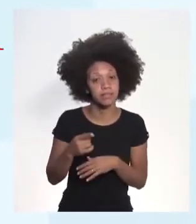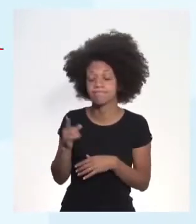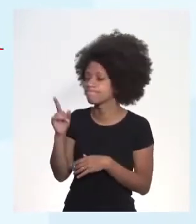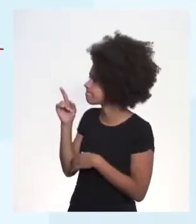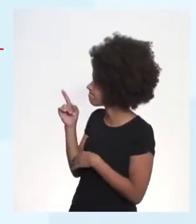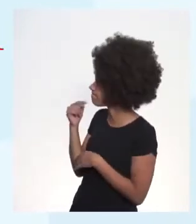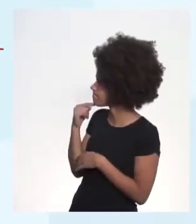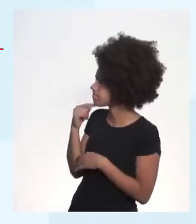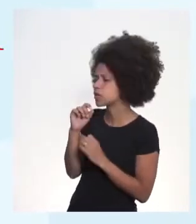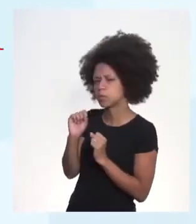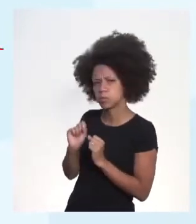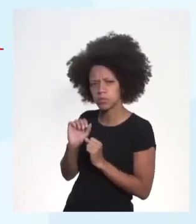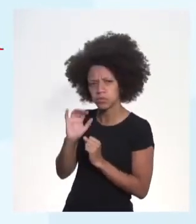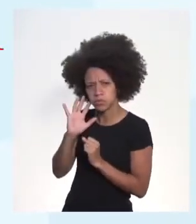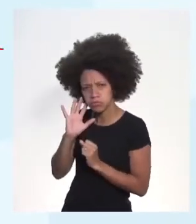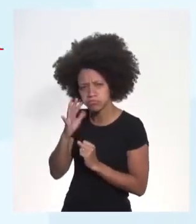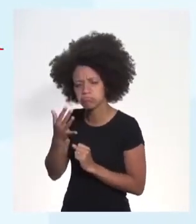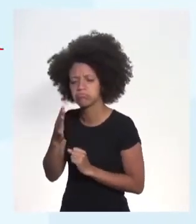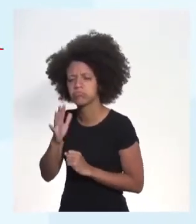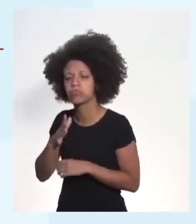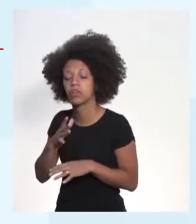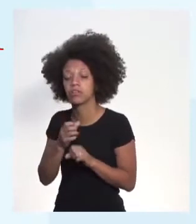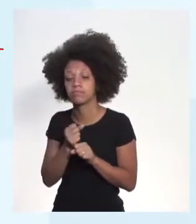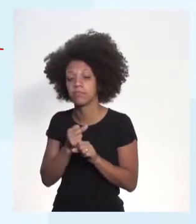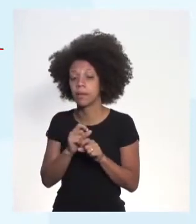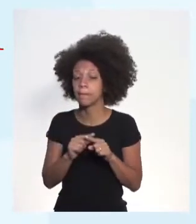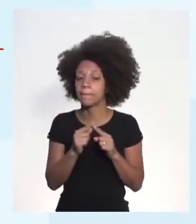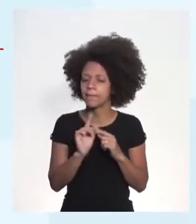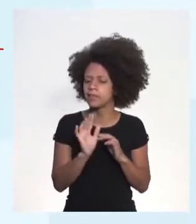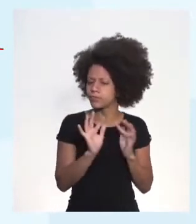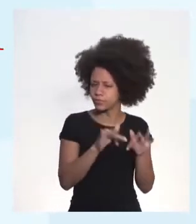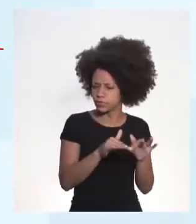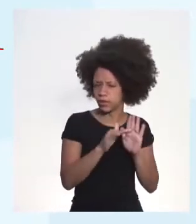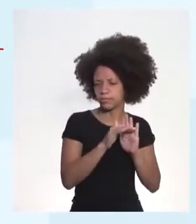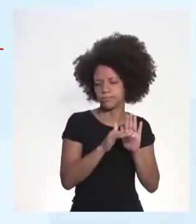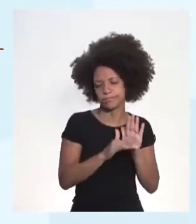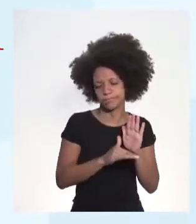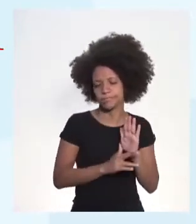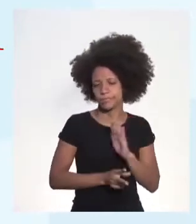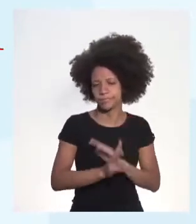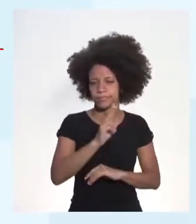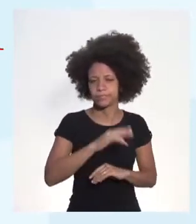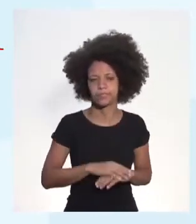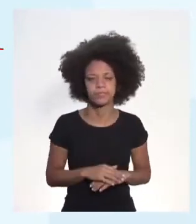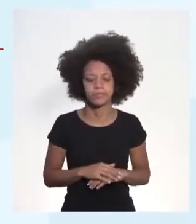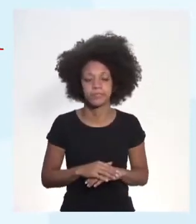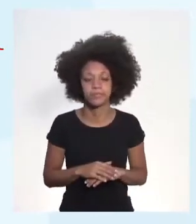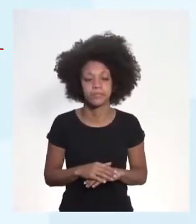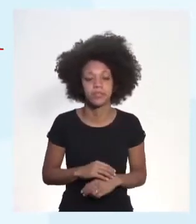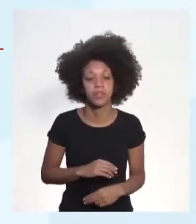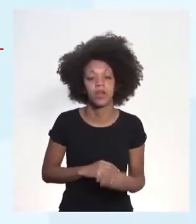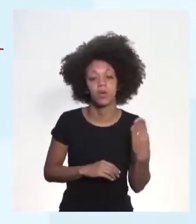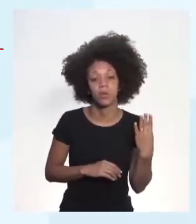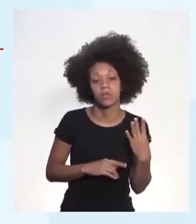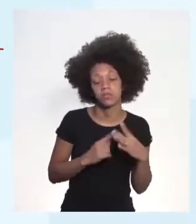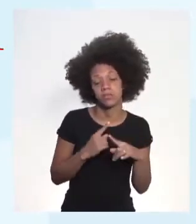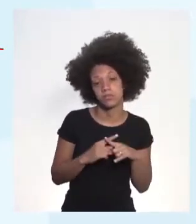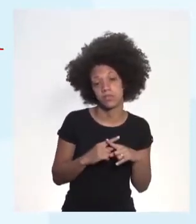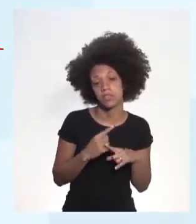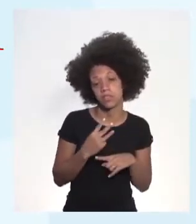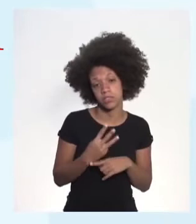resolver agora que não vai influenciar eu vou deixar para o final para gente manter uma ordem tá beijo então vamos lá quatro